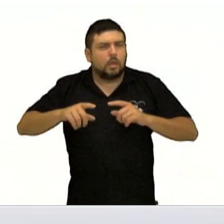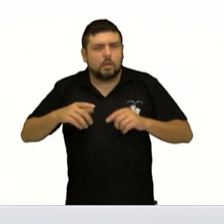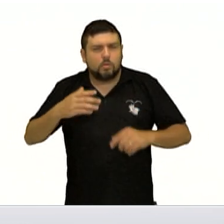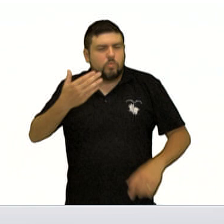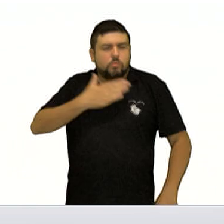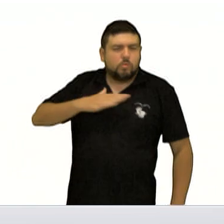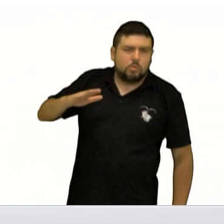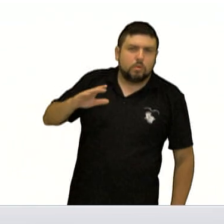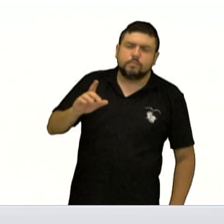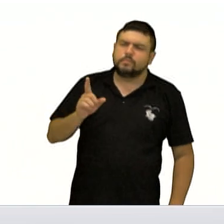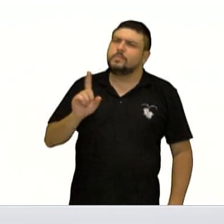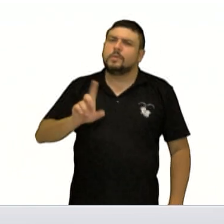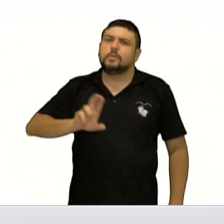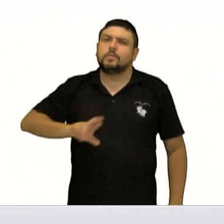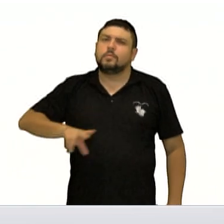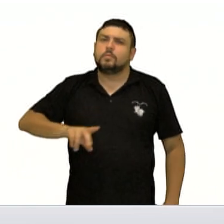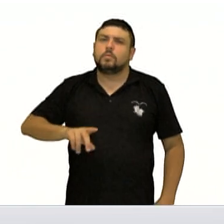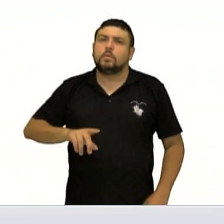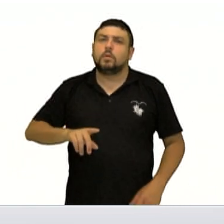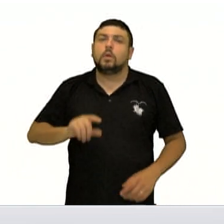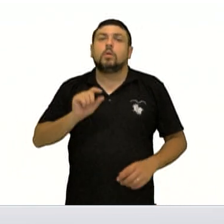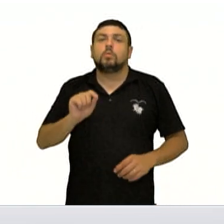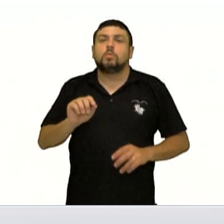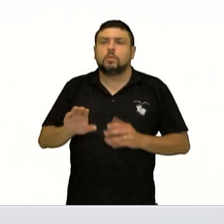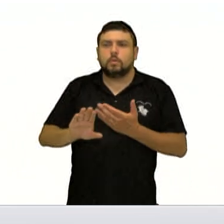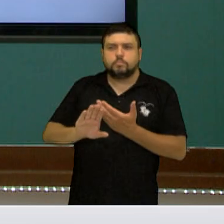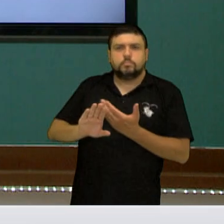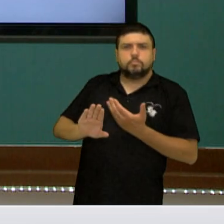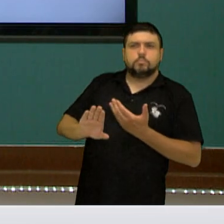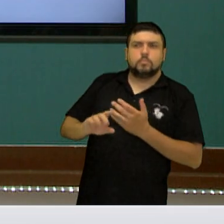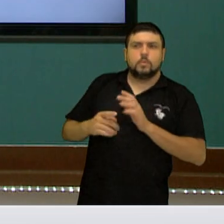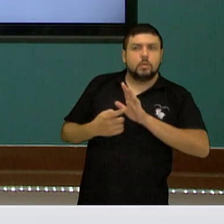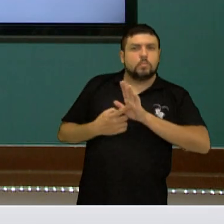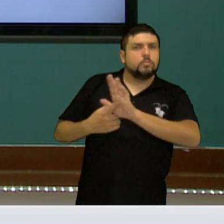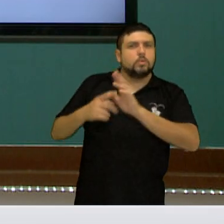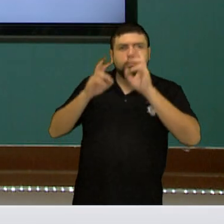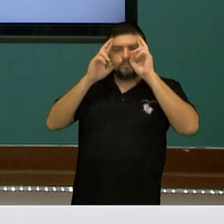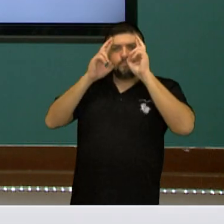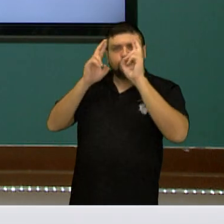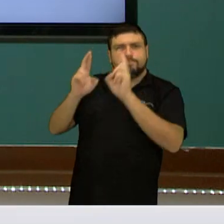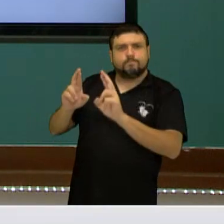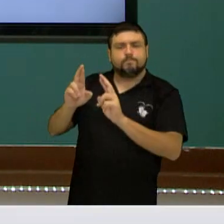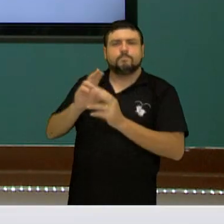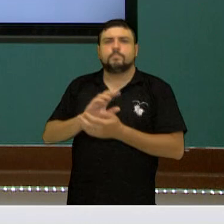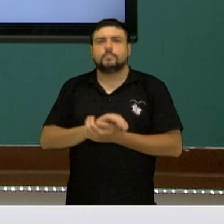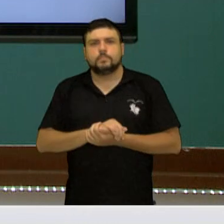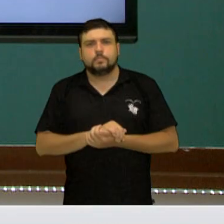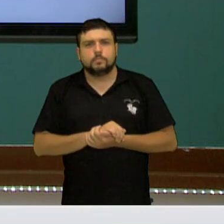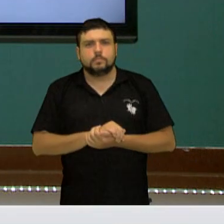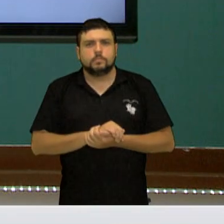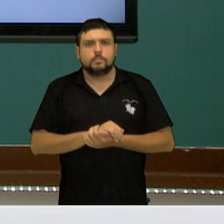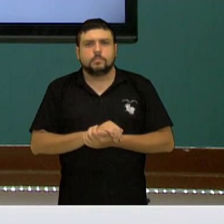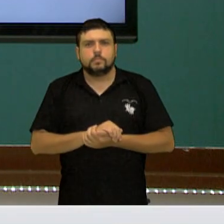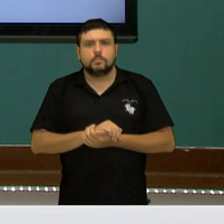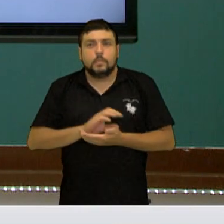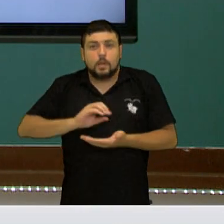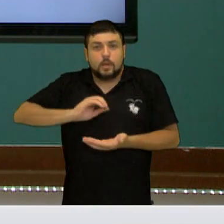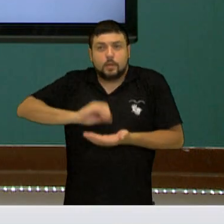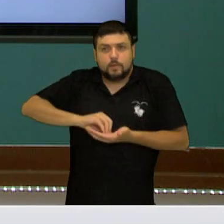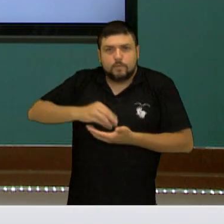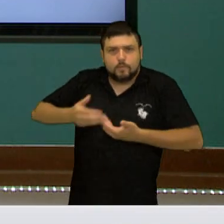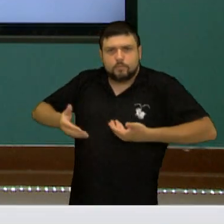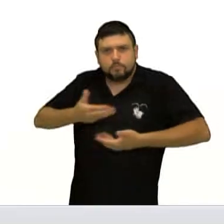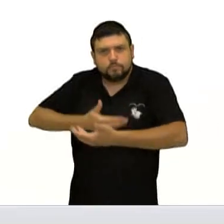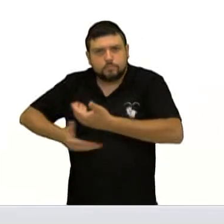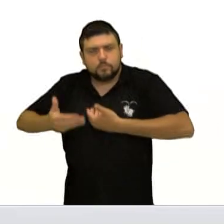pessoa. É justamente porque eles querem demonstrar respeito. Olha lá, ó. A falta de interação ou demonstração